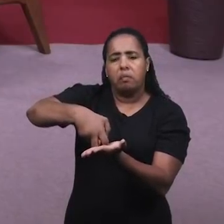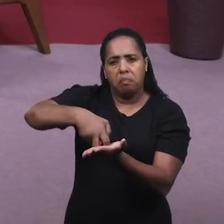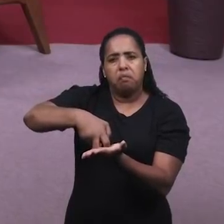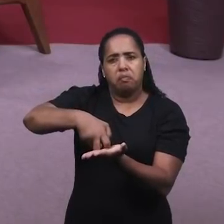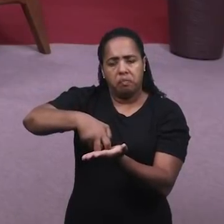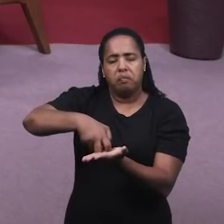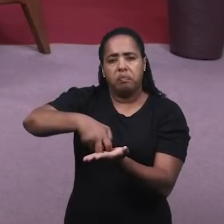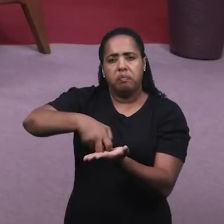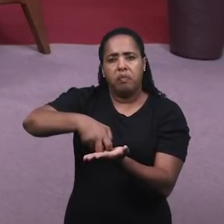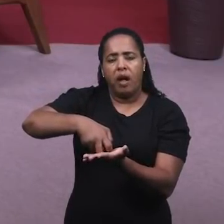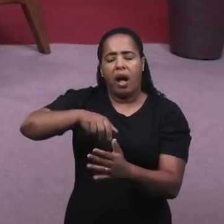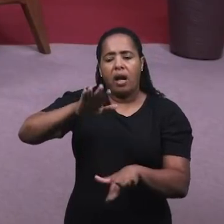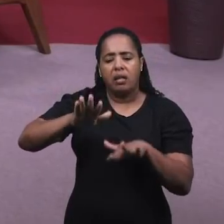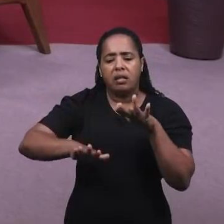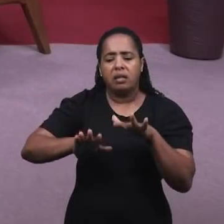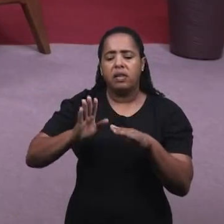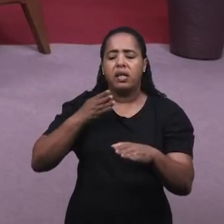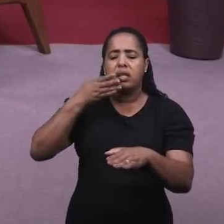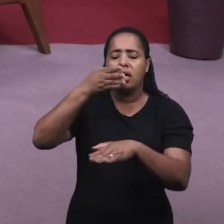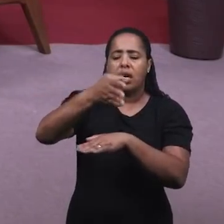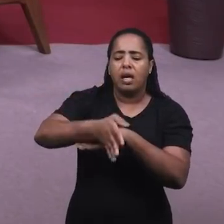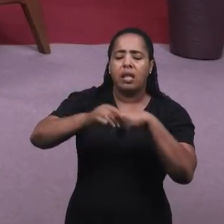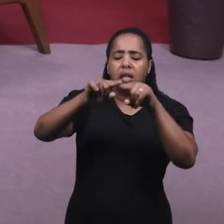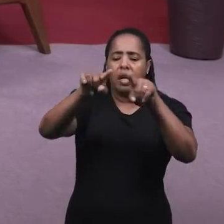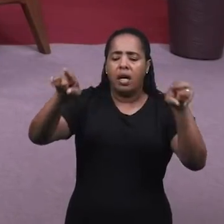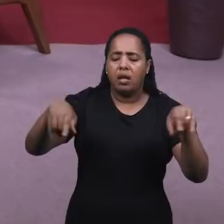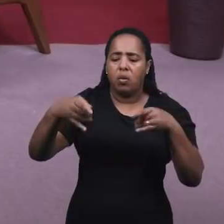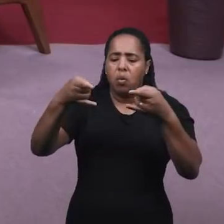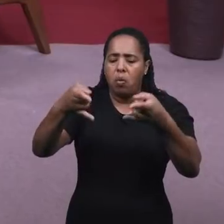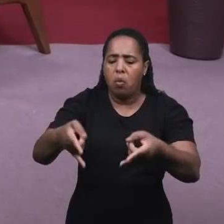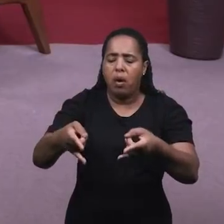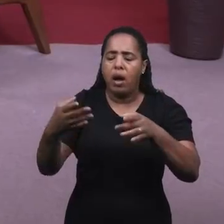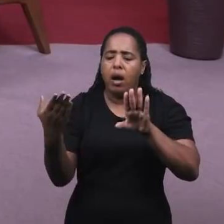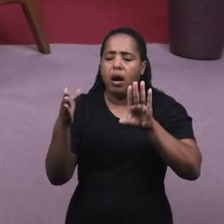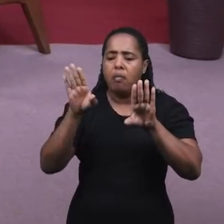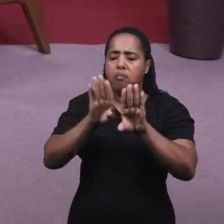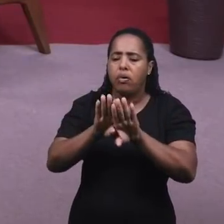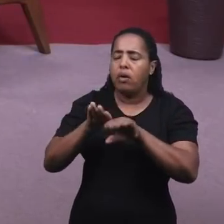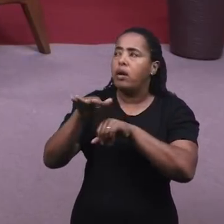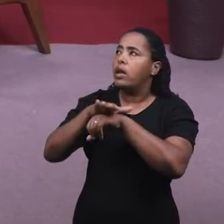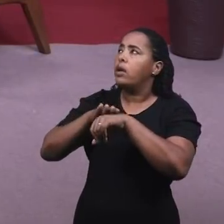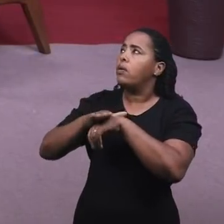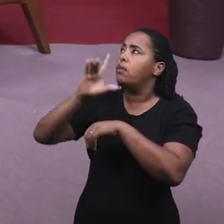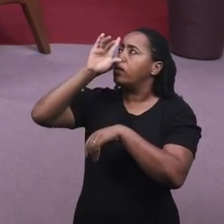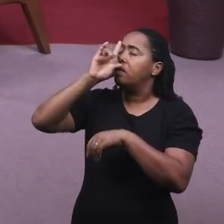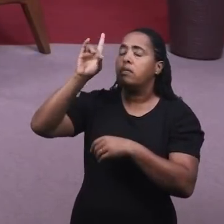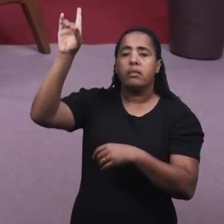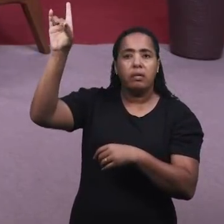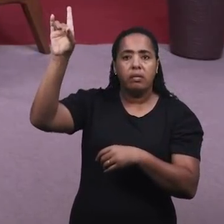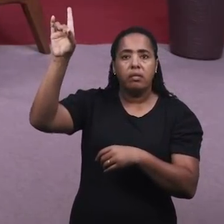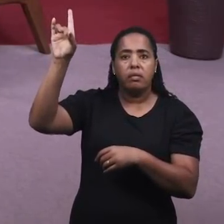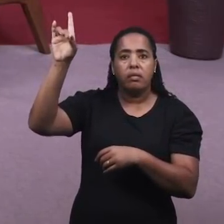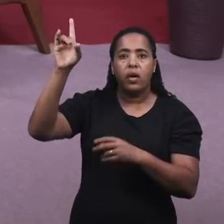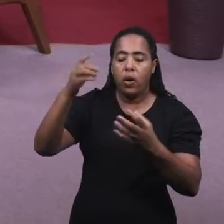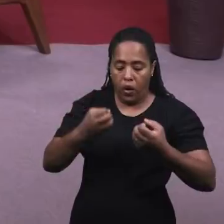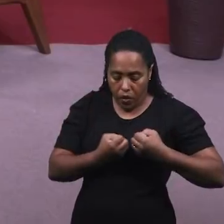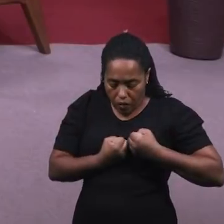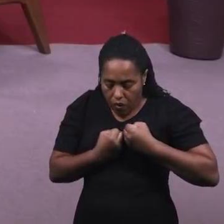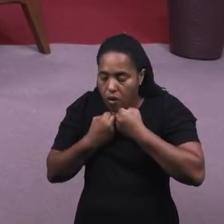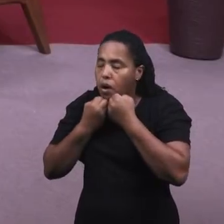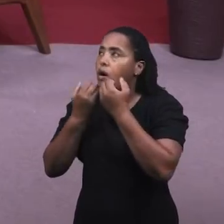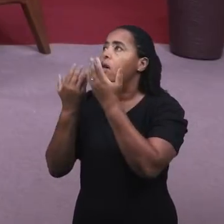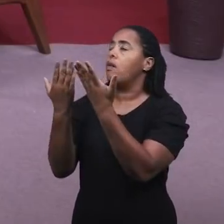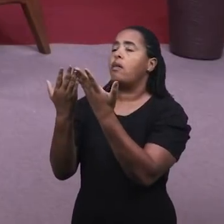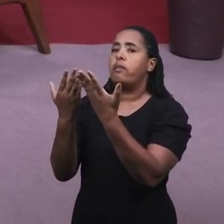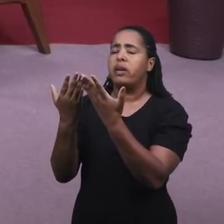Ele pode, às vezes, entrar num local, fechar a porta do seu quarto E falar com Deus. e falar com Deus. Não é? Confessar,